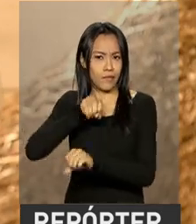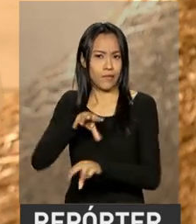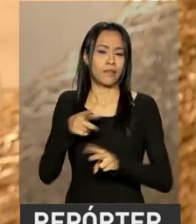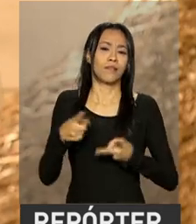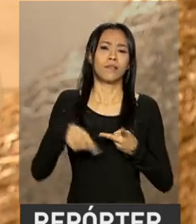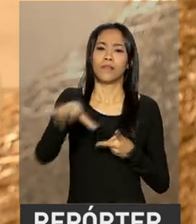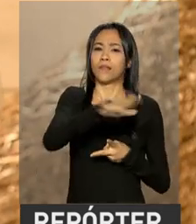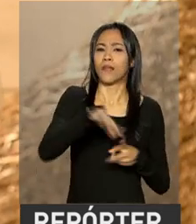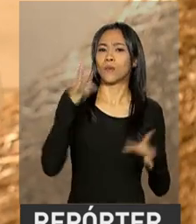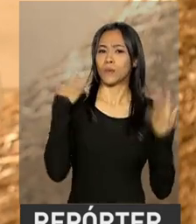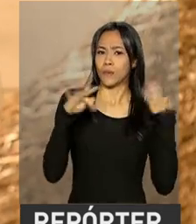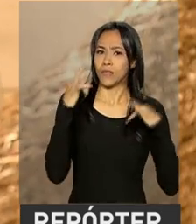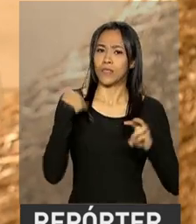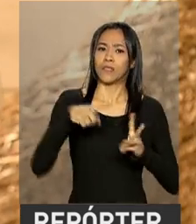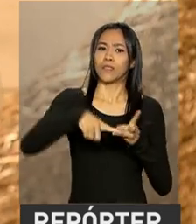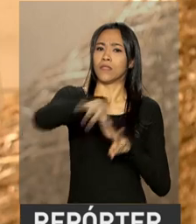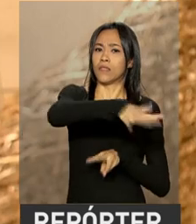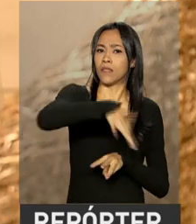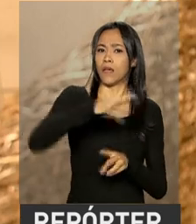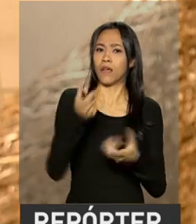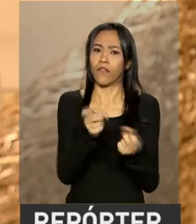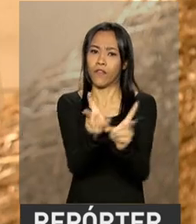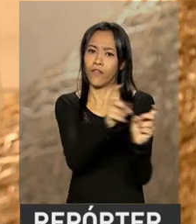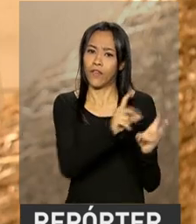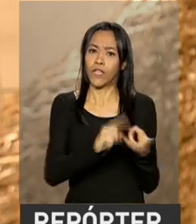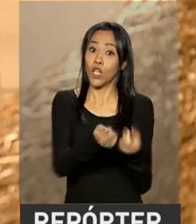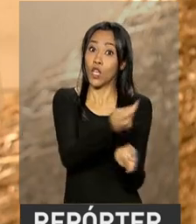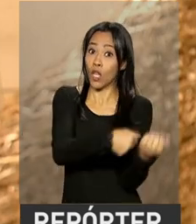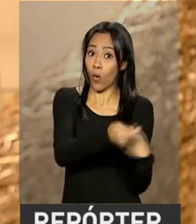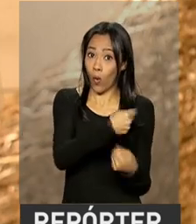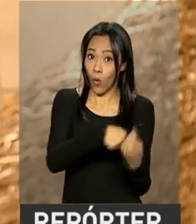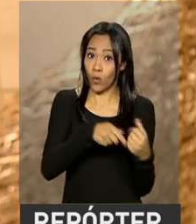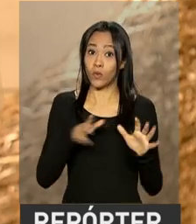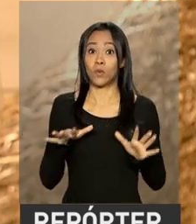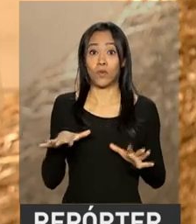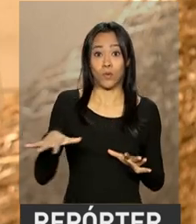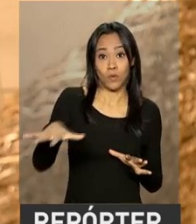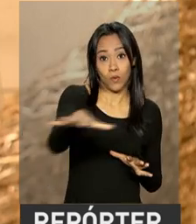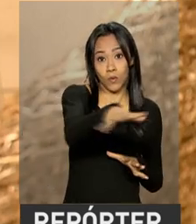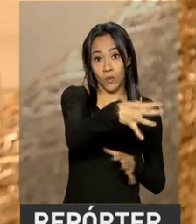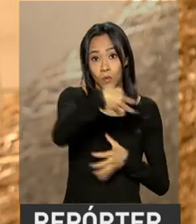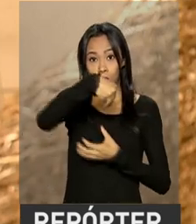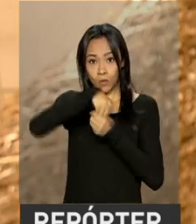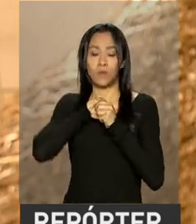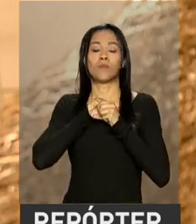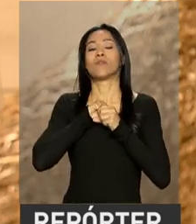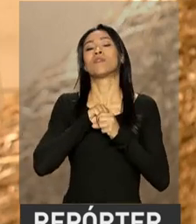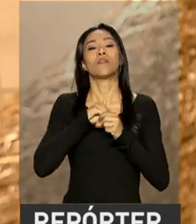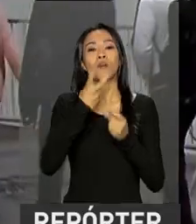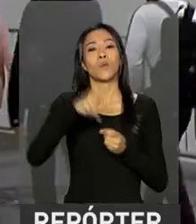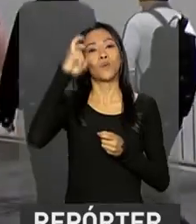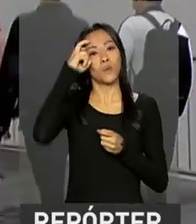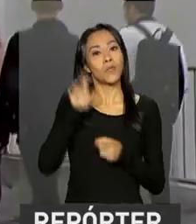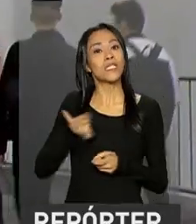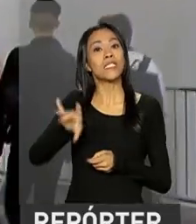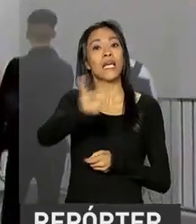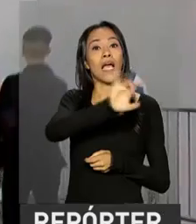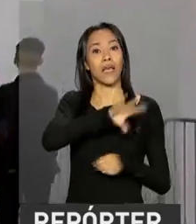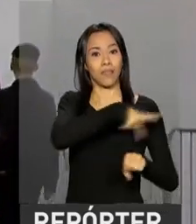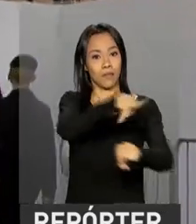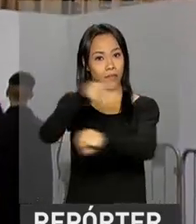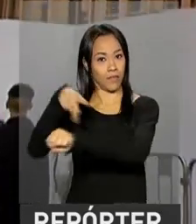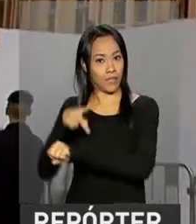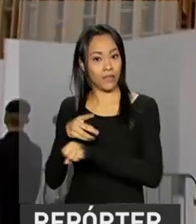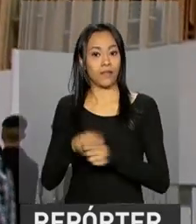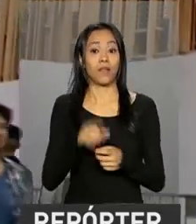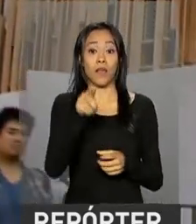no turismo, no comércio, no negócio, mas sempre linkada com a cultura de cada país. Criada para ser um ponto